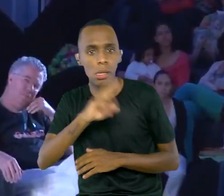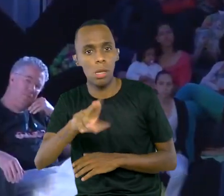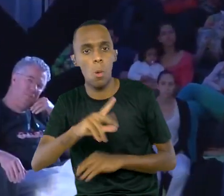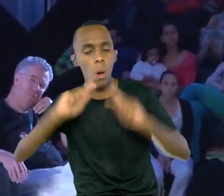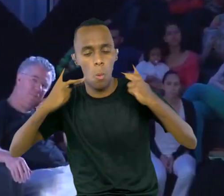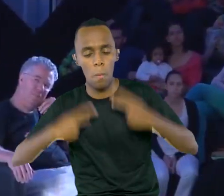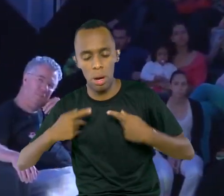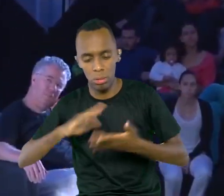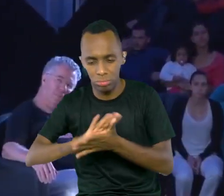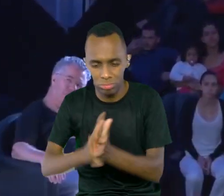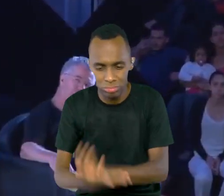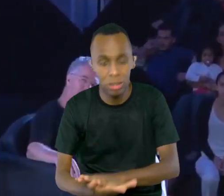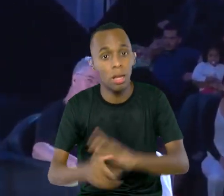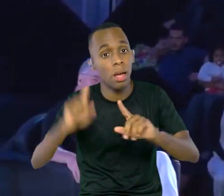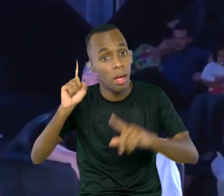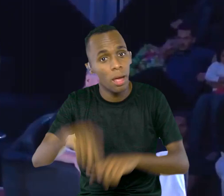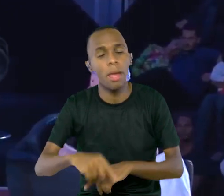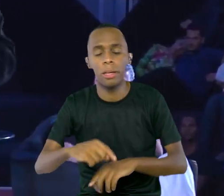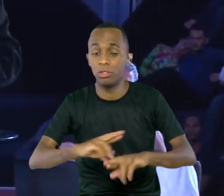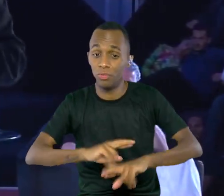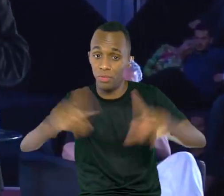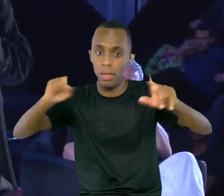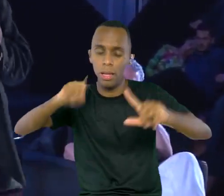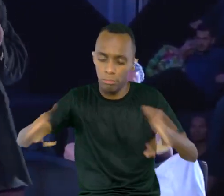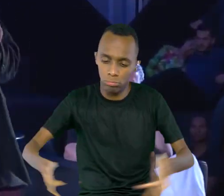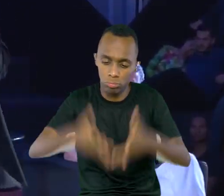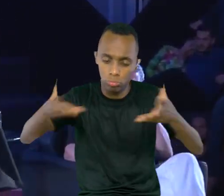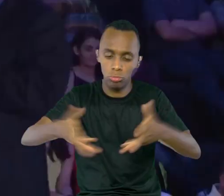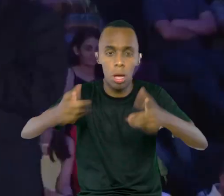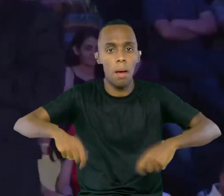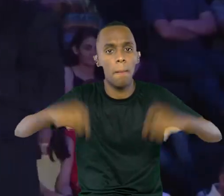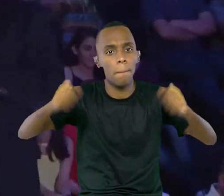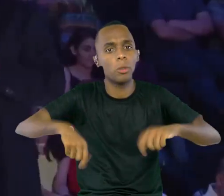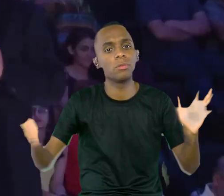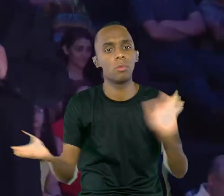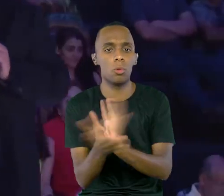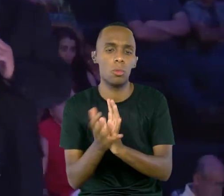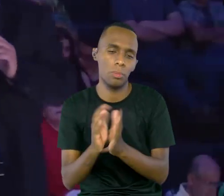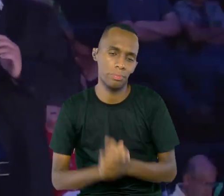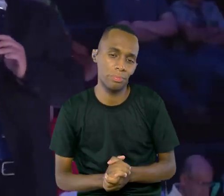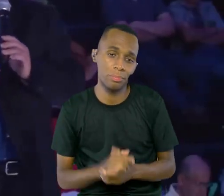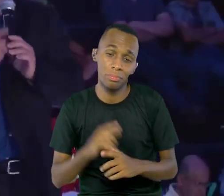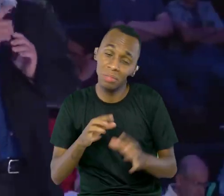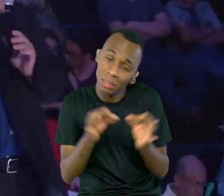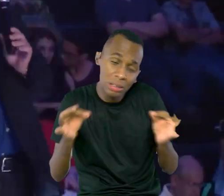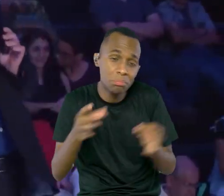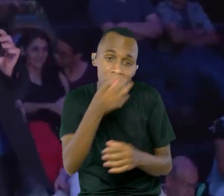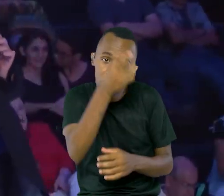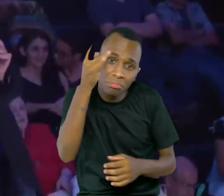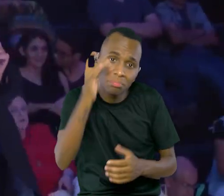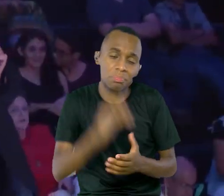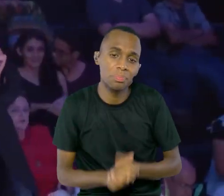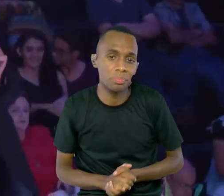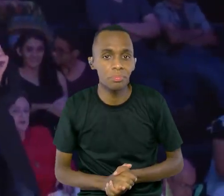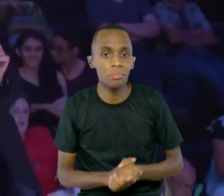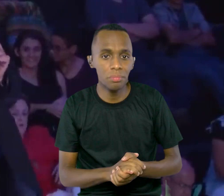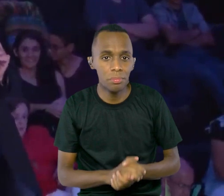convivência não é desumanizar, mas, ao contrário, elevar a capacidade coletiva. Mas era